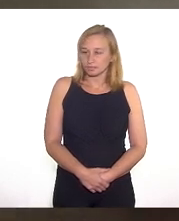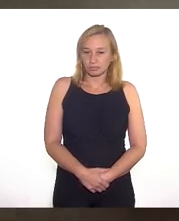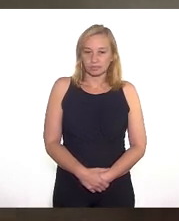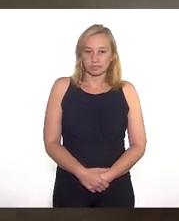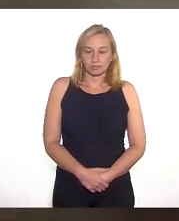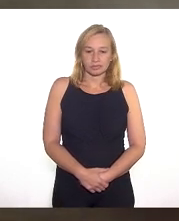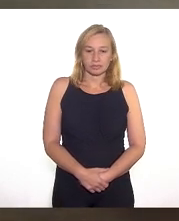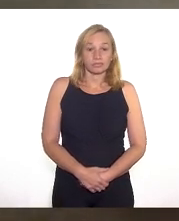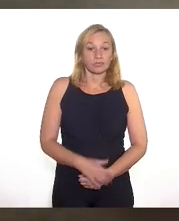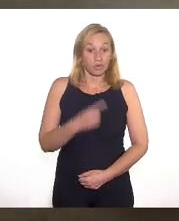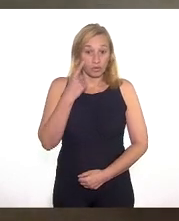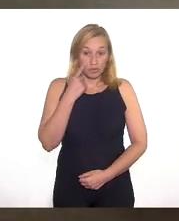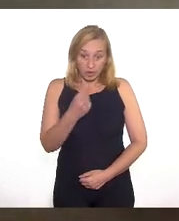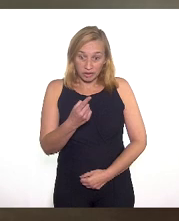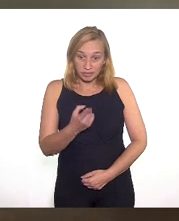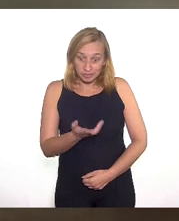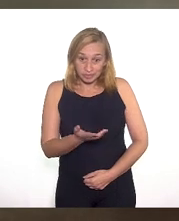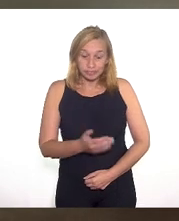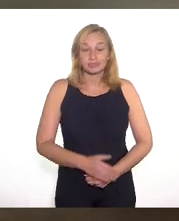Pode ver.